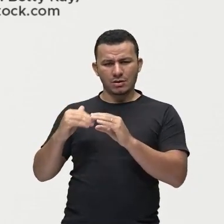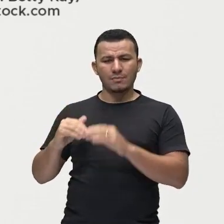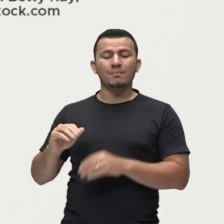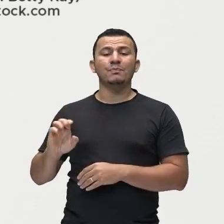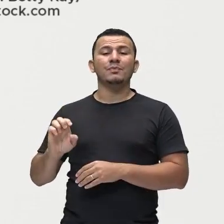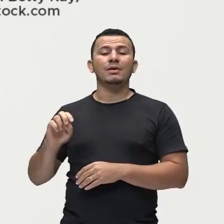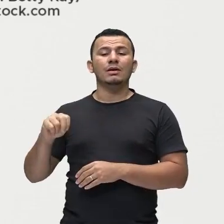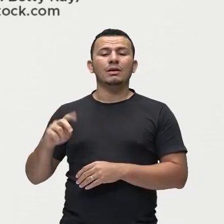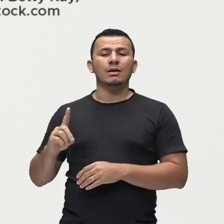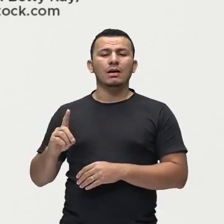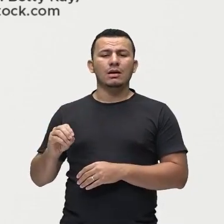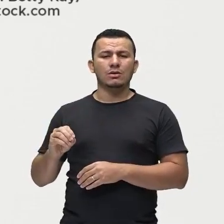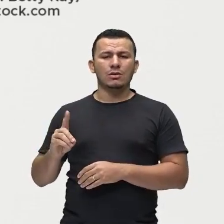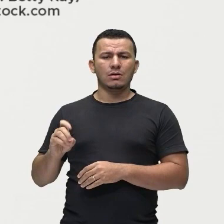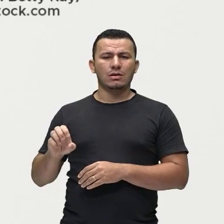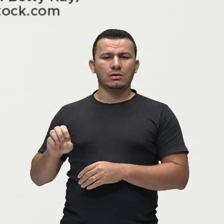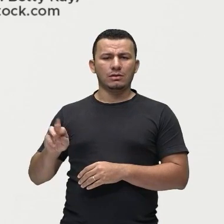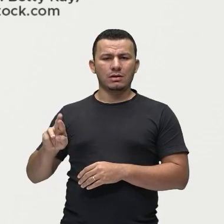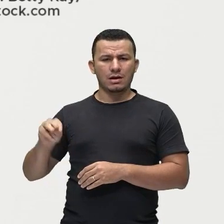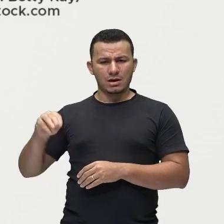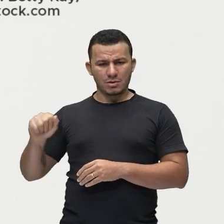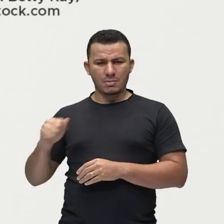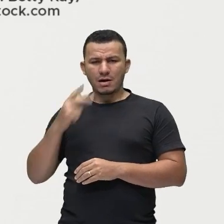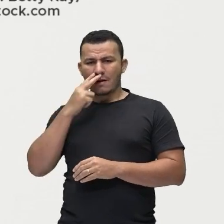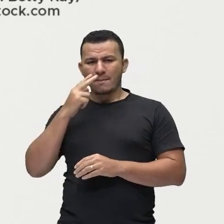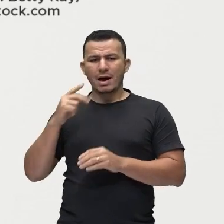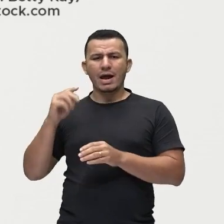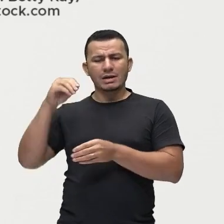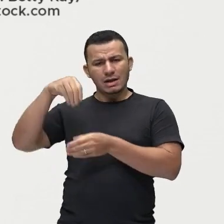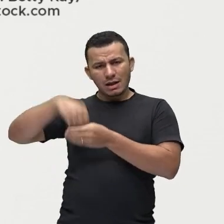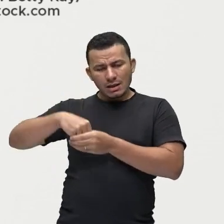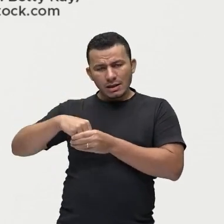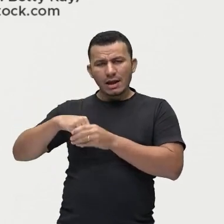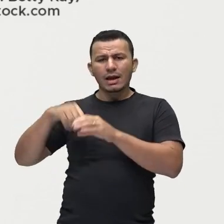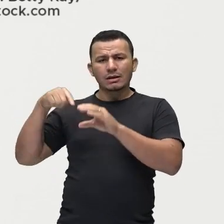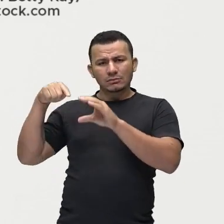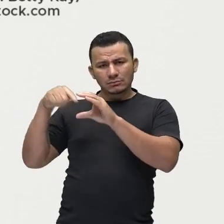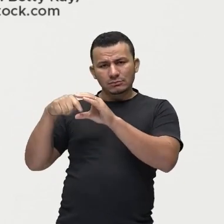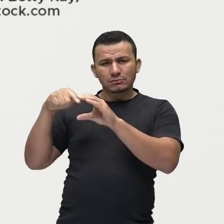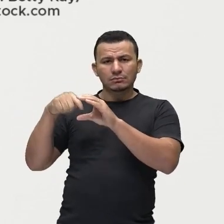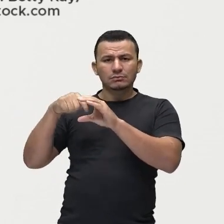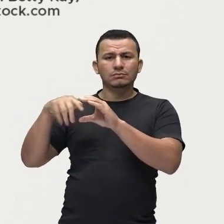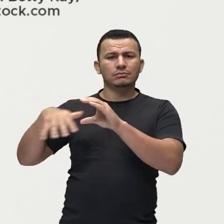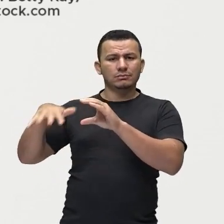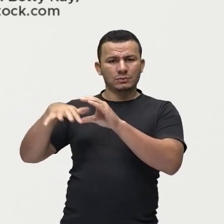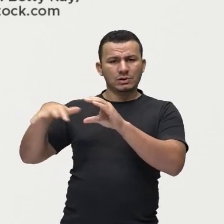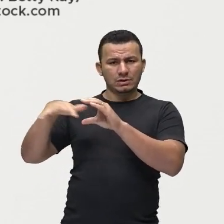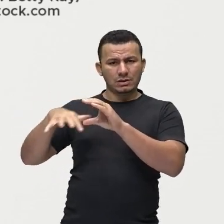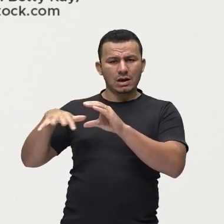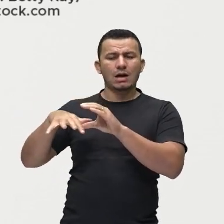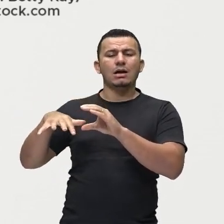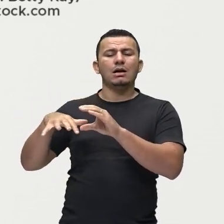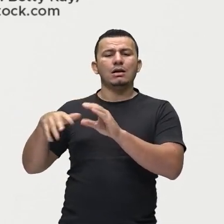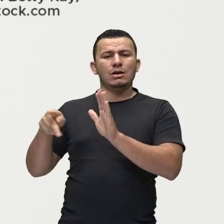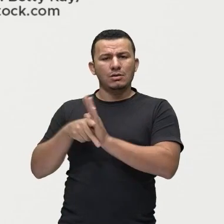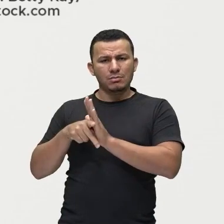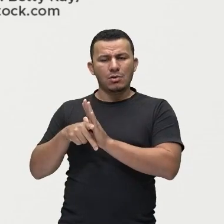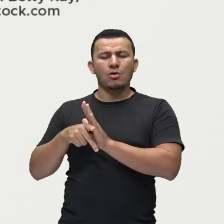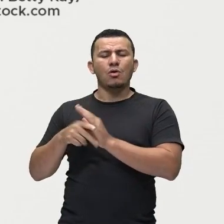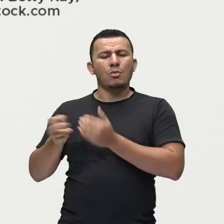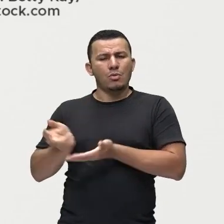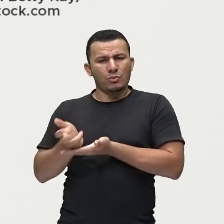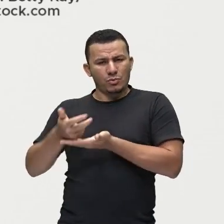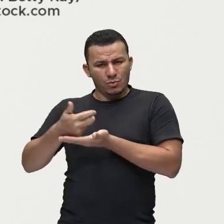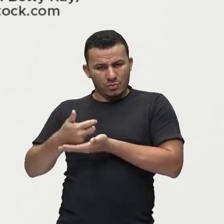a endoderma aqui, ó, como se fosse uma invaginação dessa região aí do embrião, né?